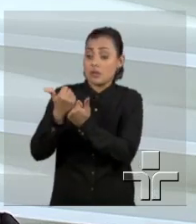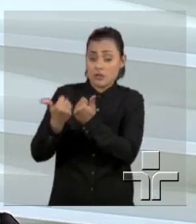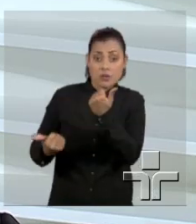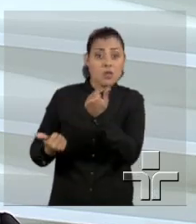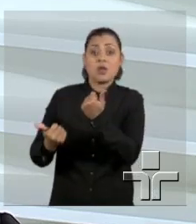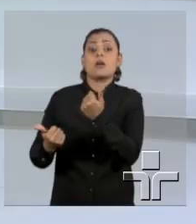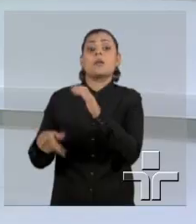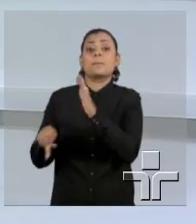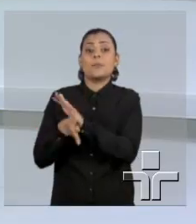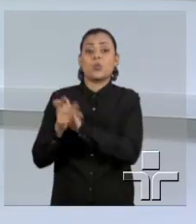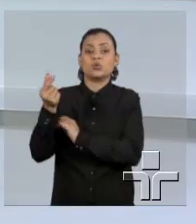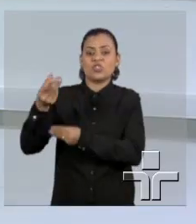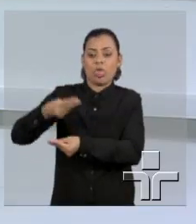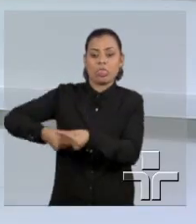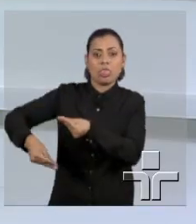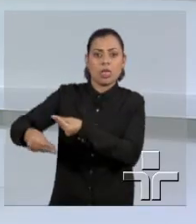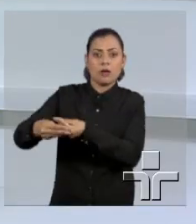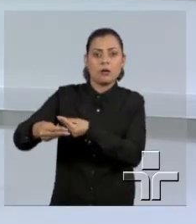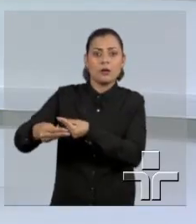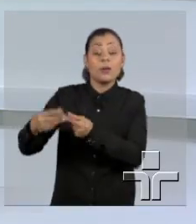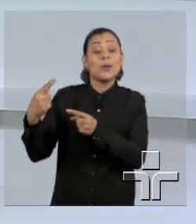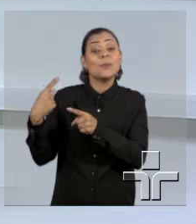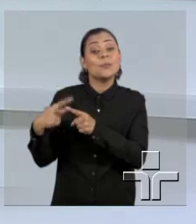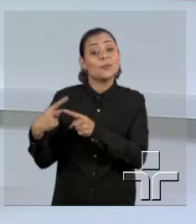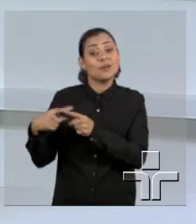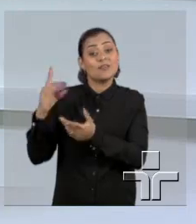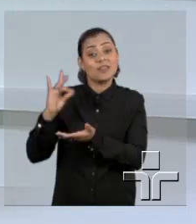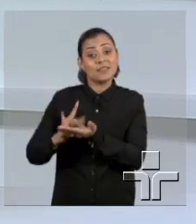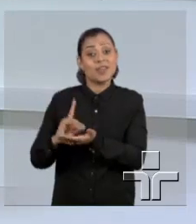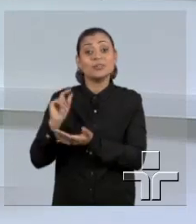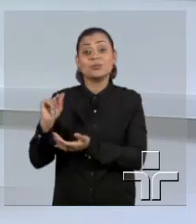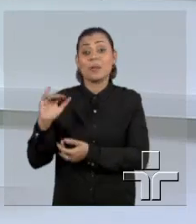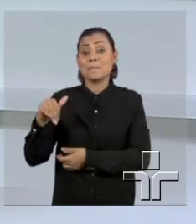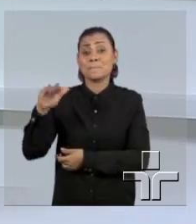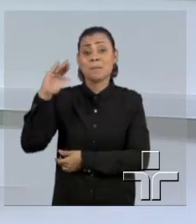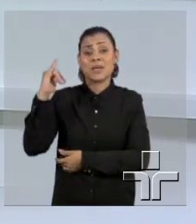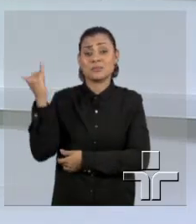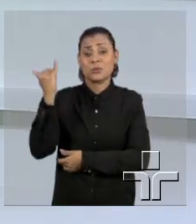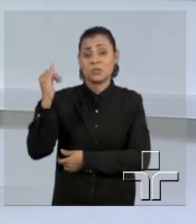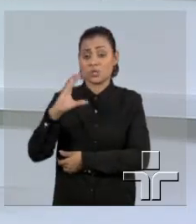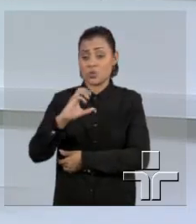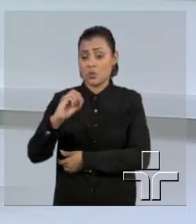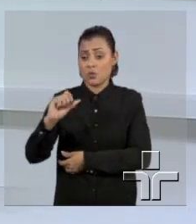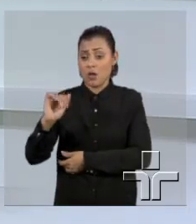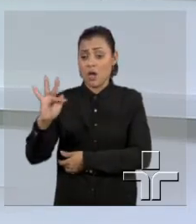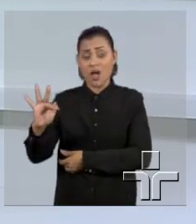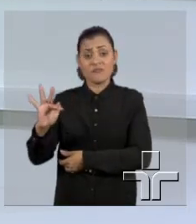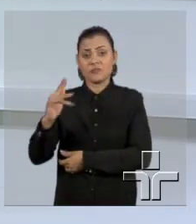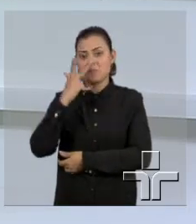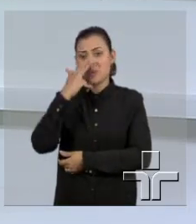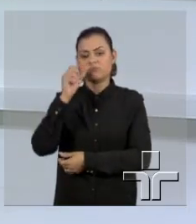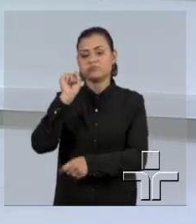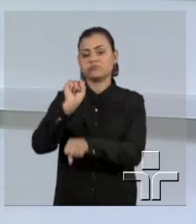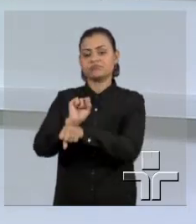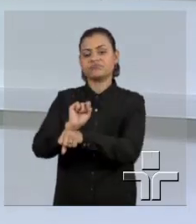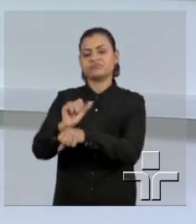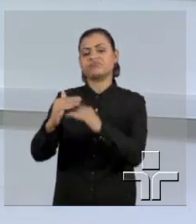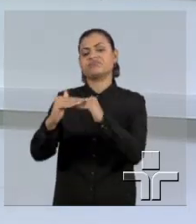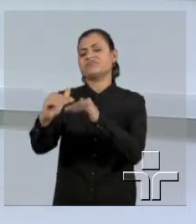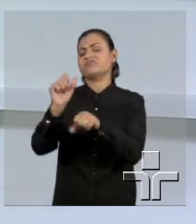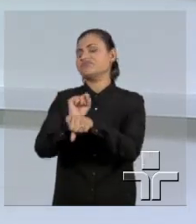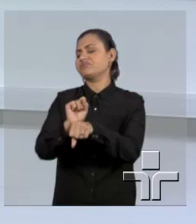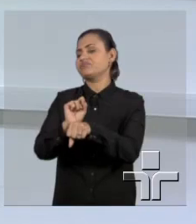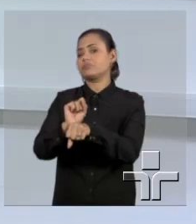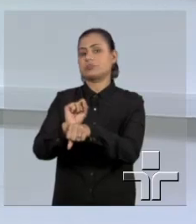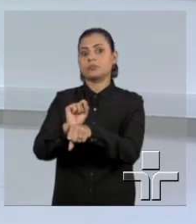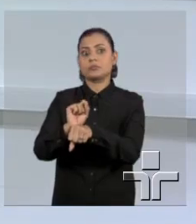de lavagem, porque ele tornou a função mais importante do COAF inexistente. Ficou um órgão sem